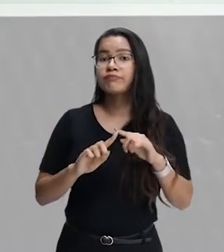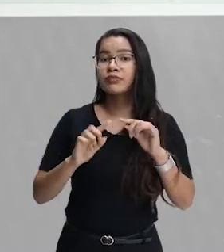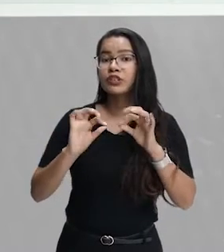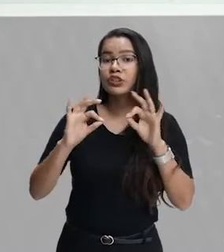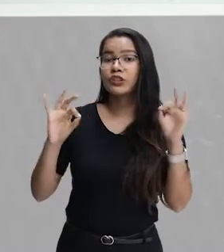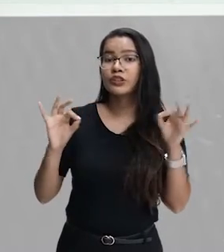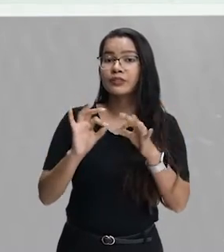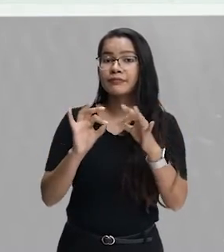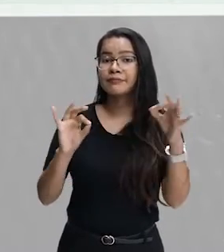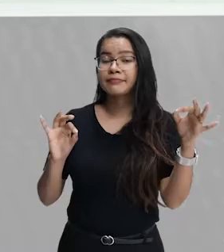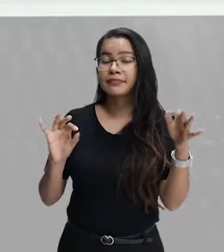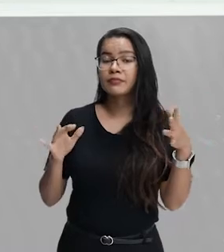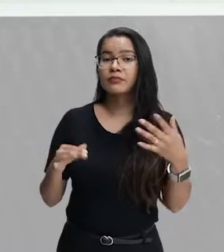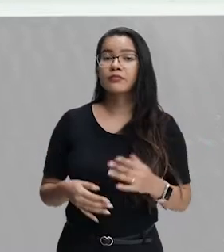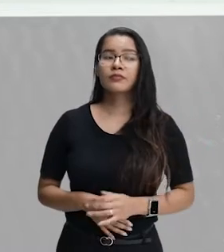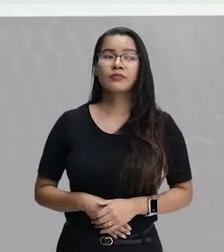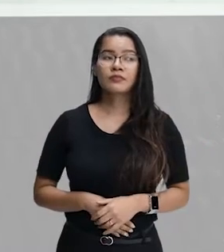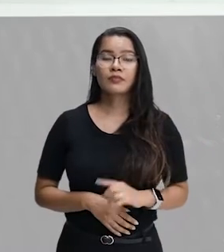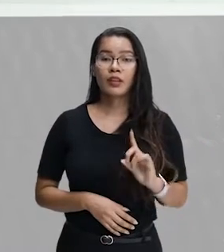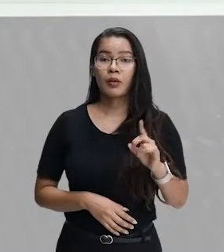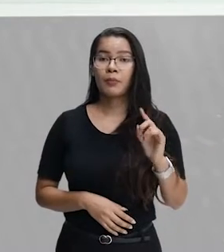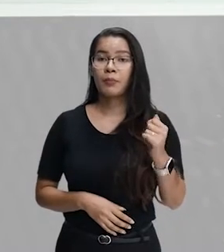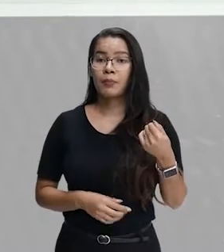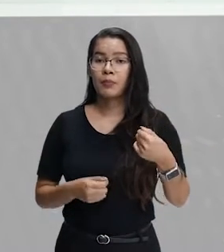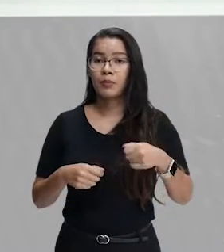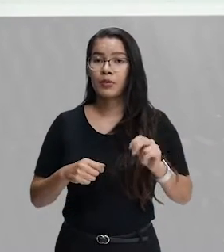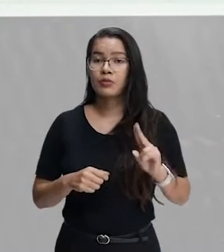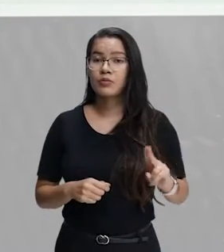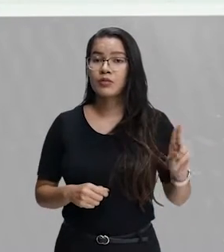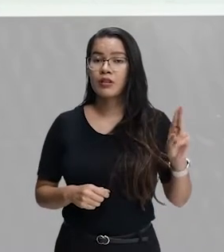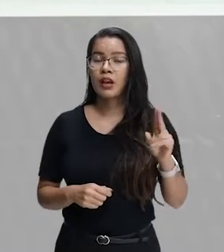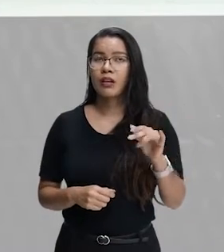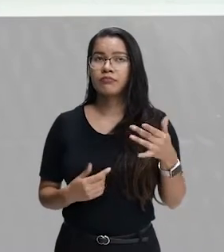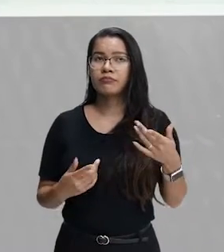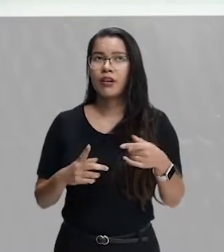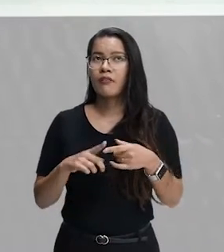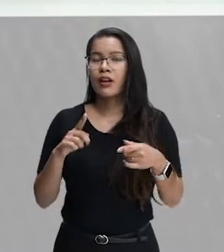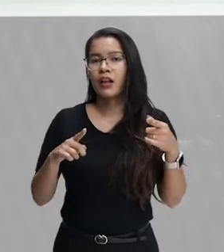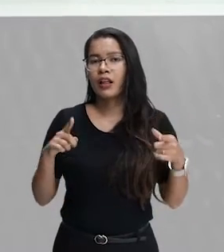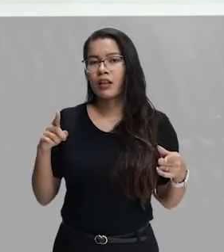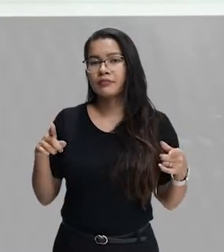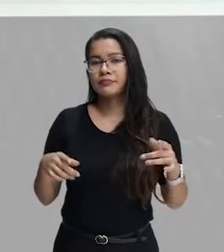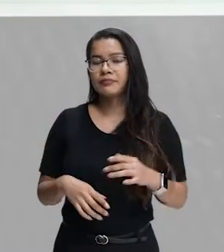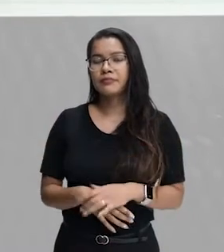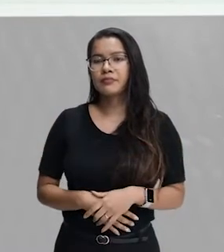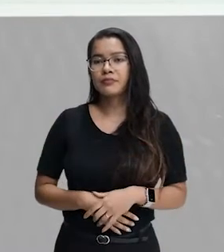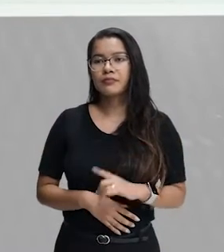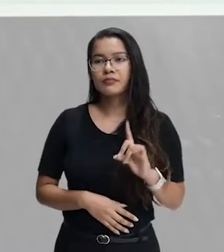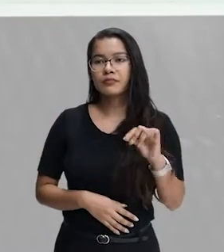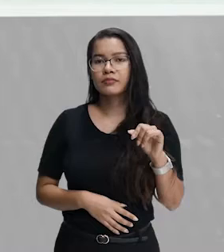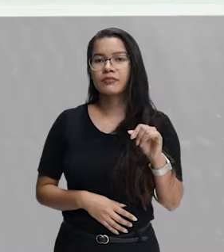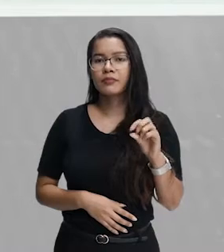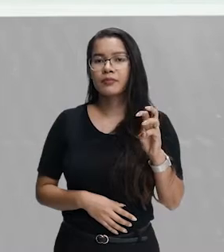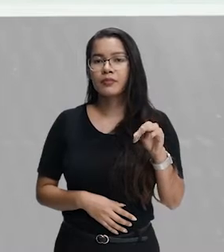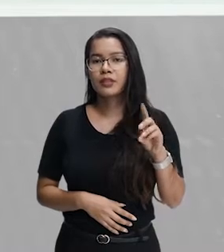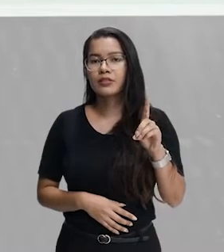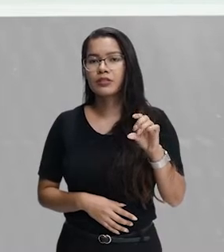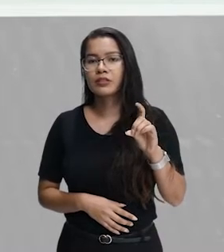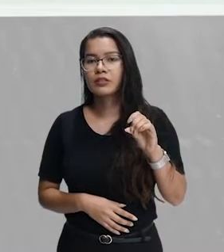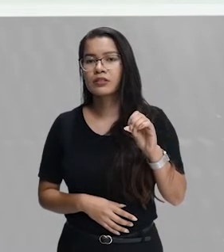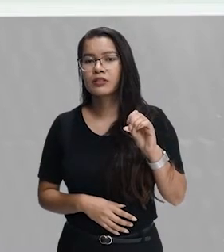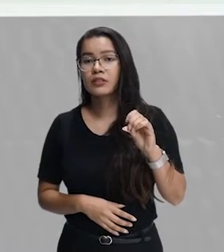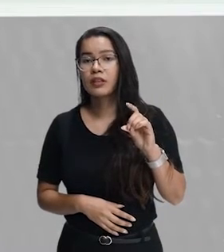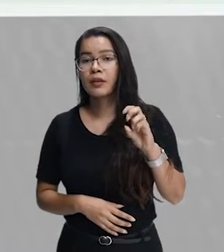dados. Esse aqui você pode usar, no caso, a variância, é uma das medidas de dispersão,